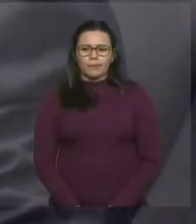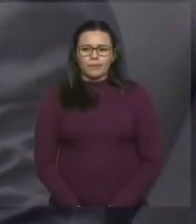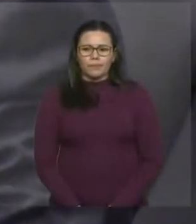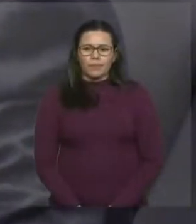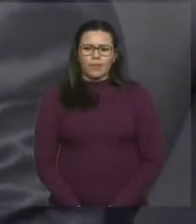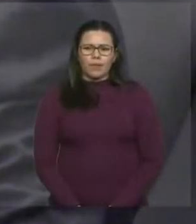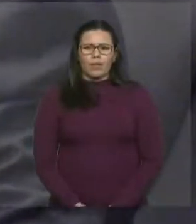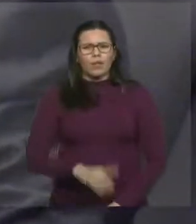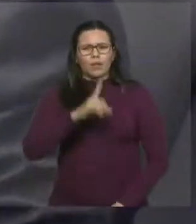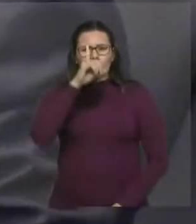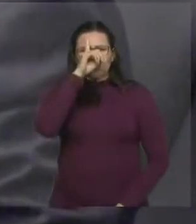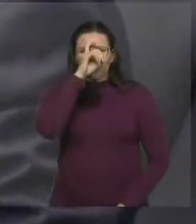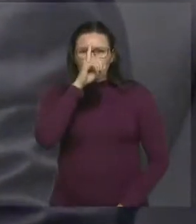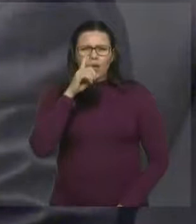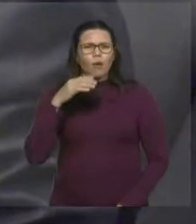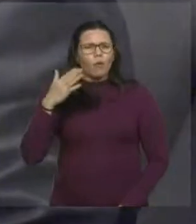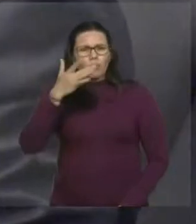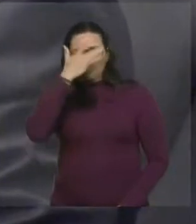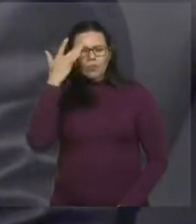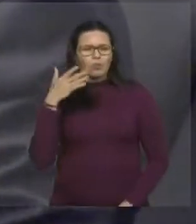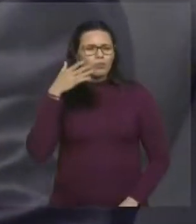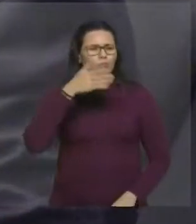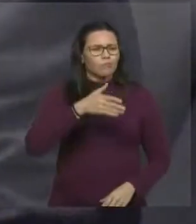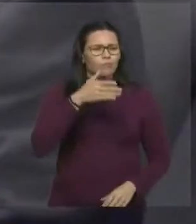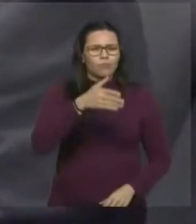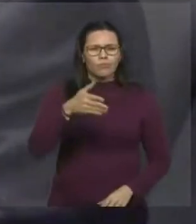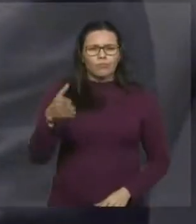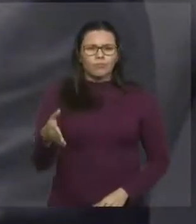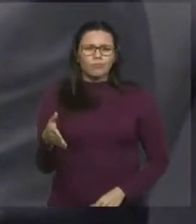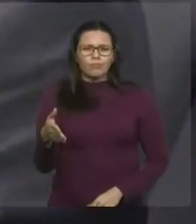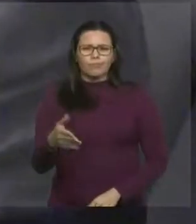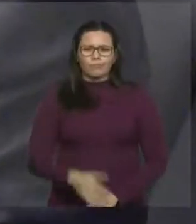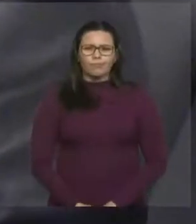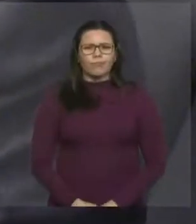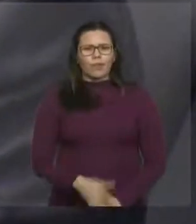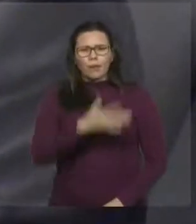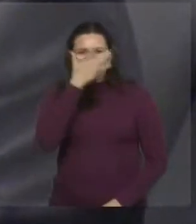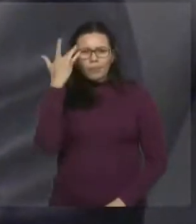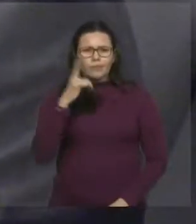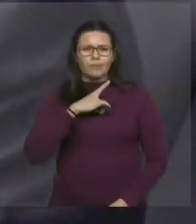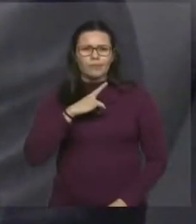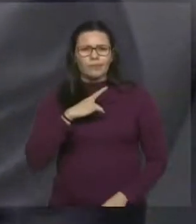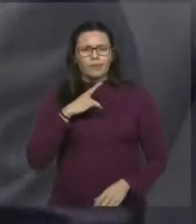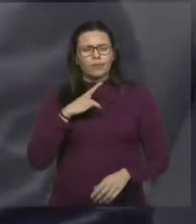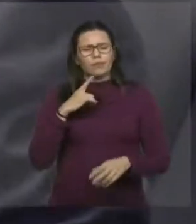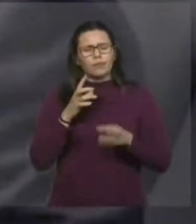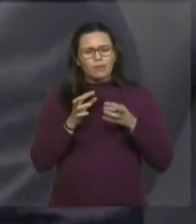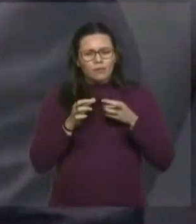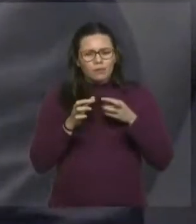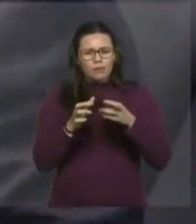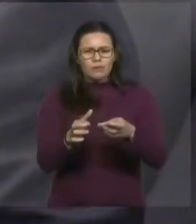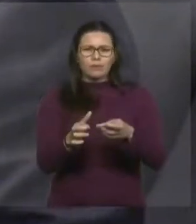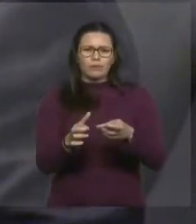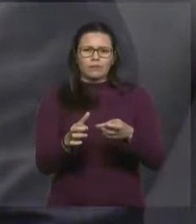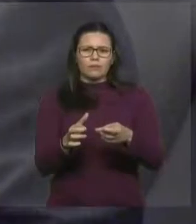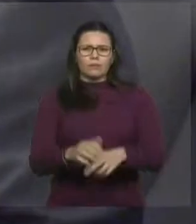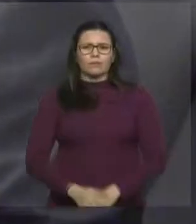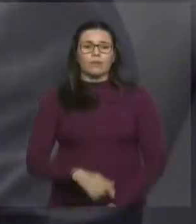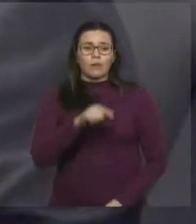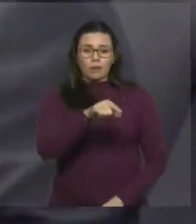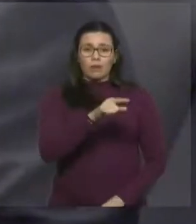pessoa cometida da doença do câncer, o próprio hospital, eu quero que você me conserte aí, se for